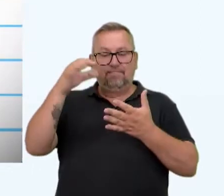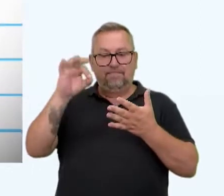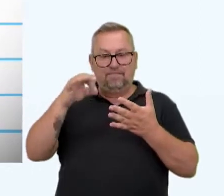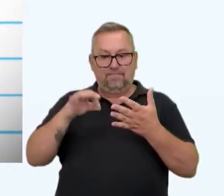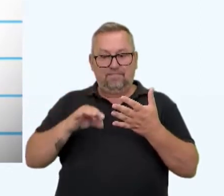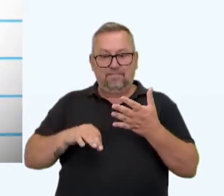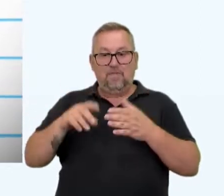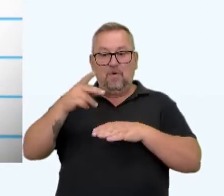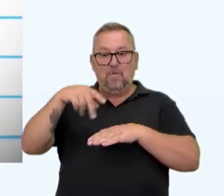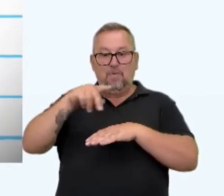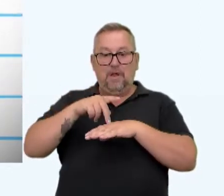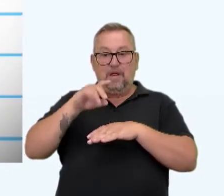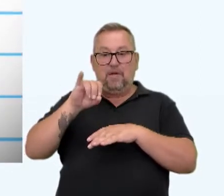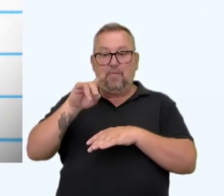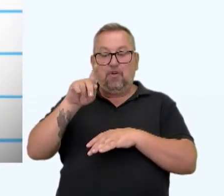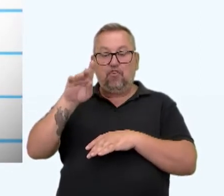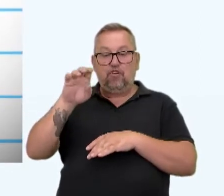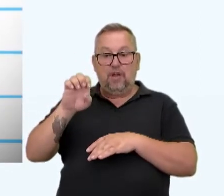site